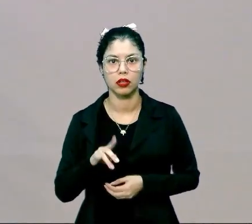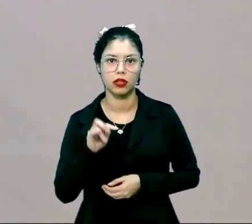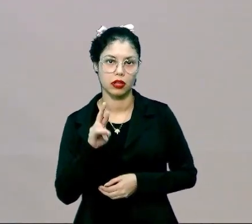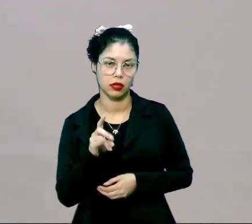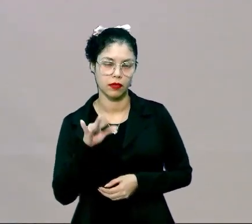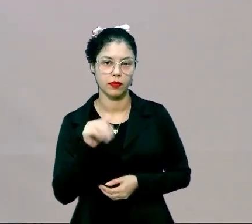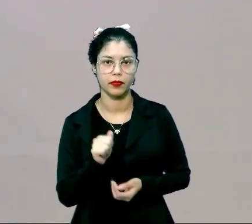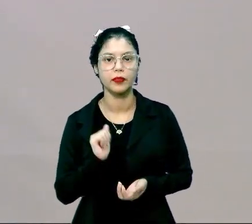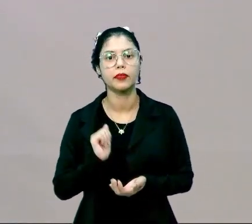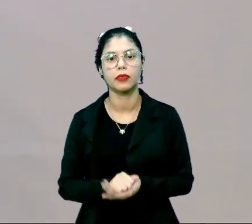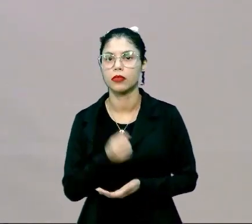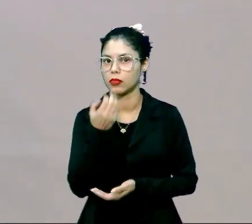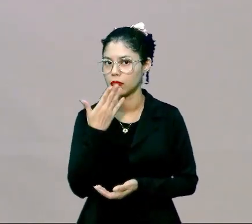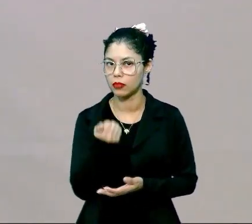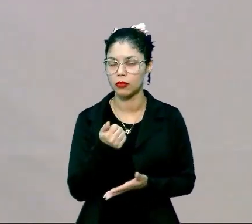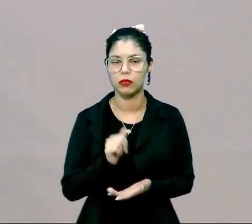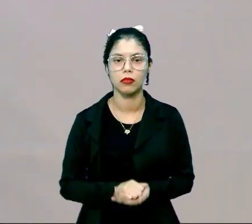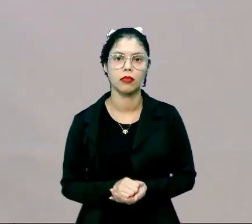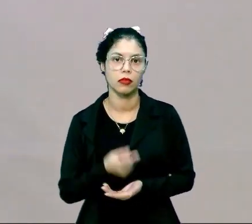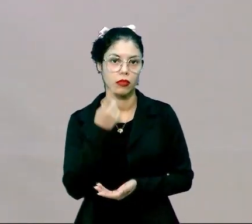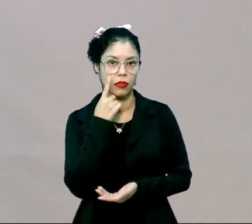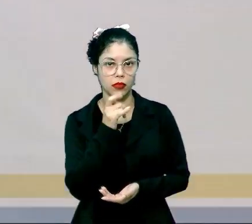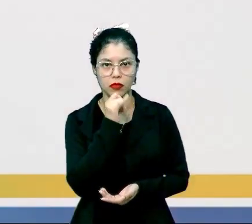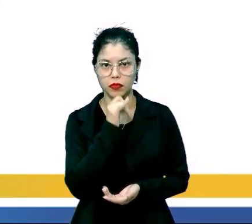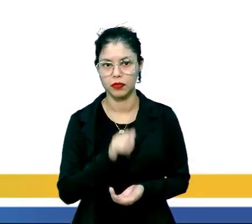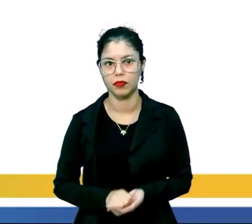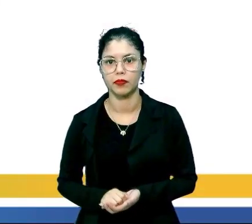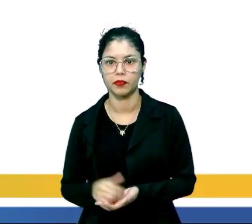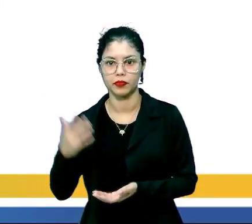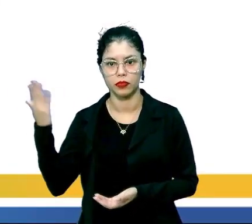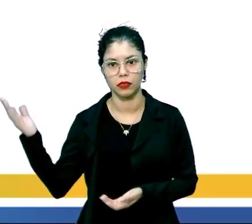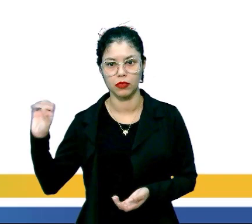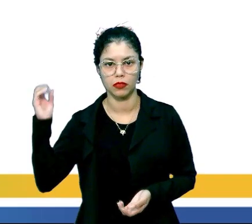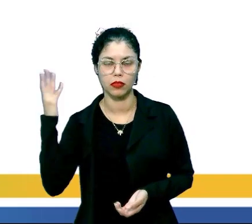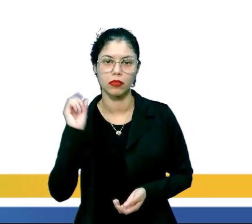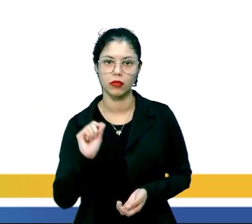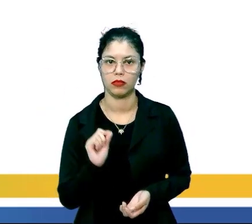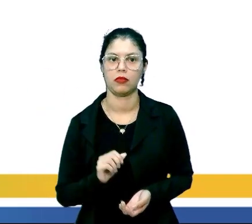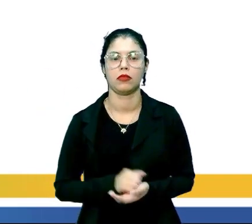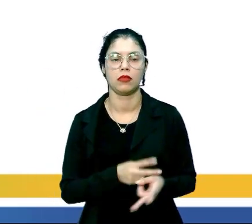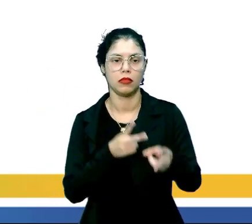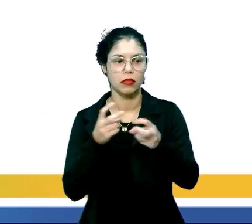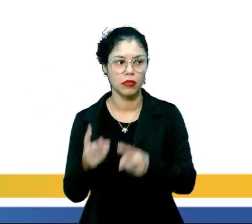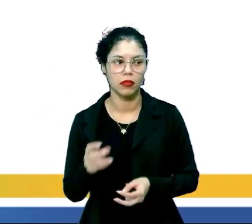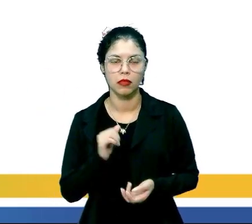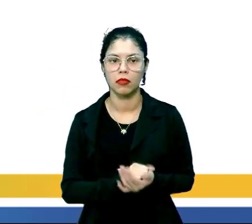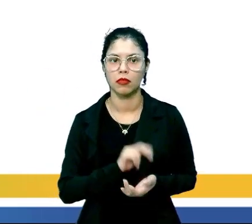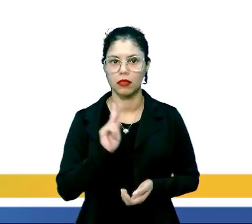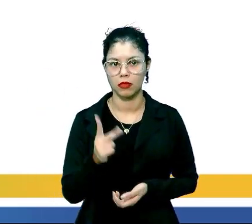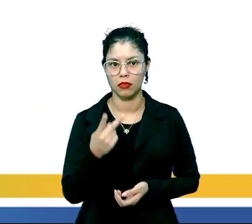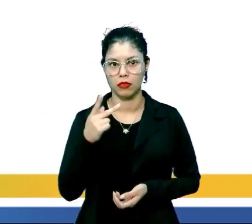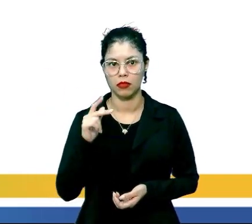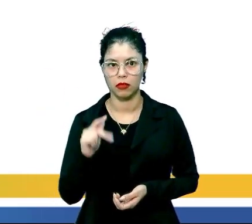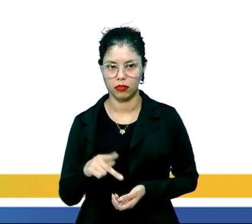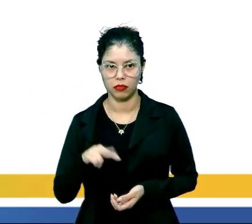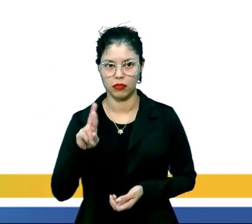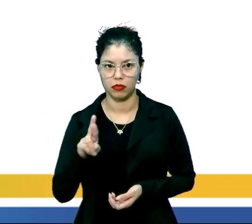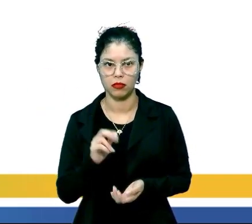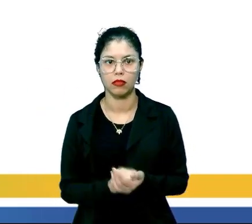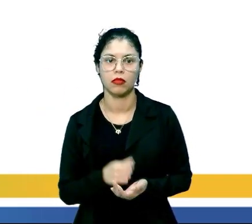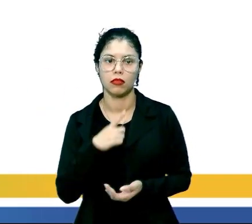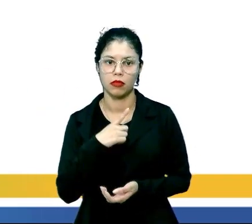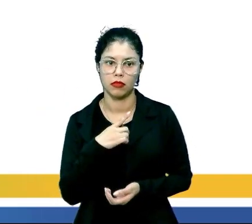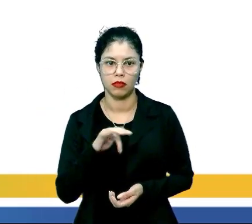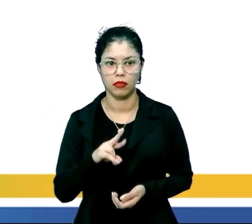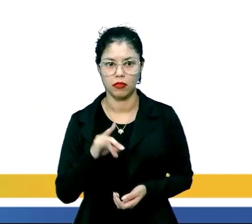será endotérmica. Tudo bem? Olha o exemplo aí. Nesse caso, perceba ali que HR é a entalpia dos